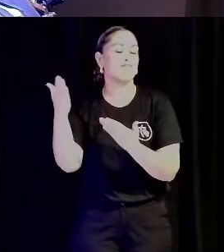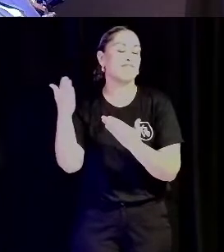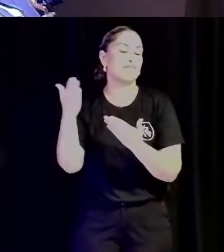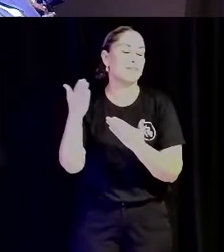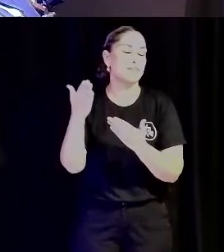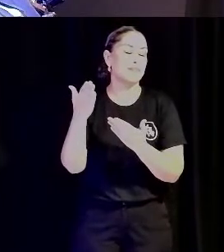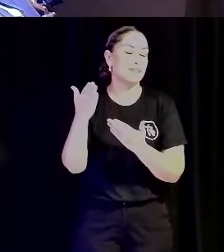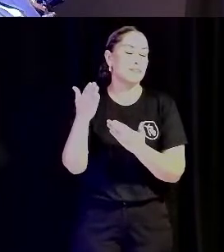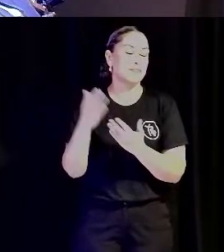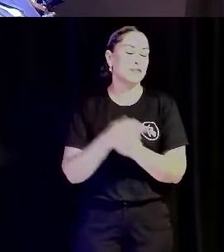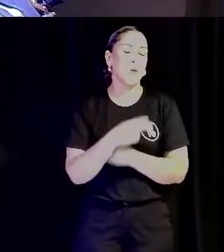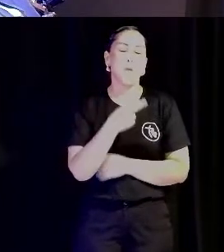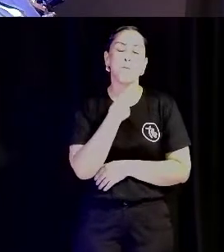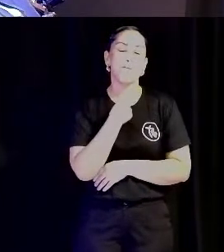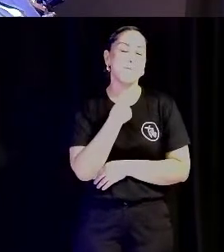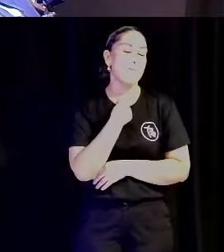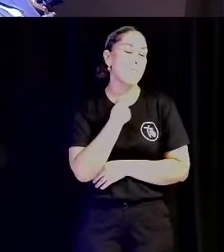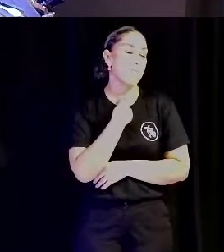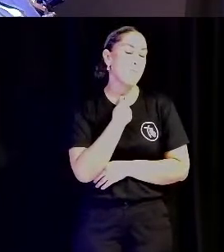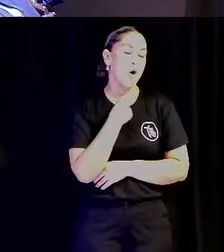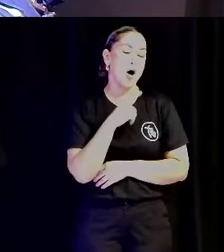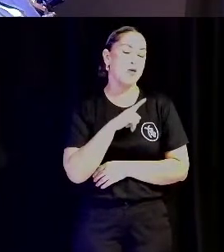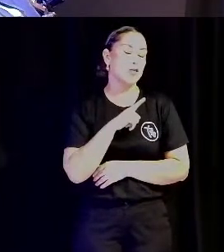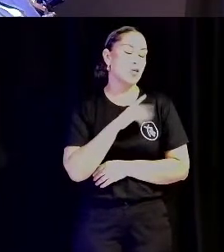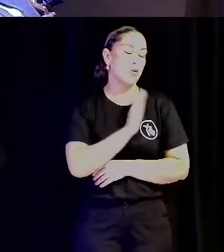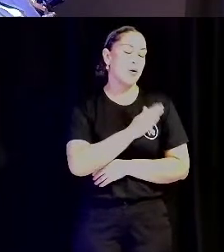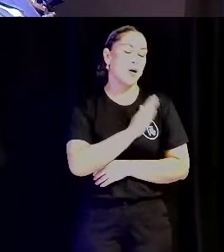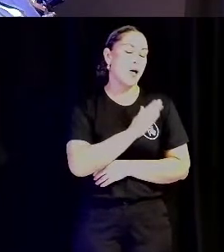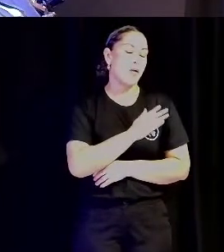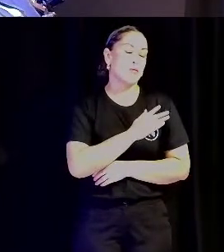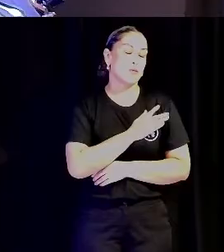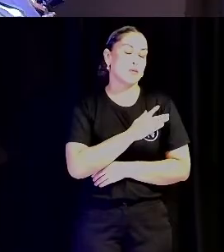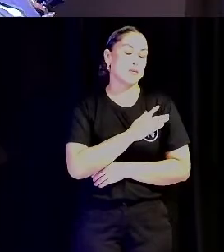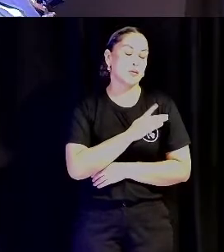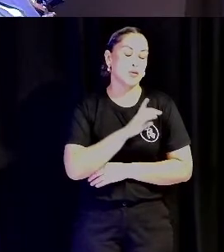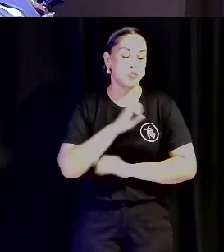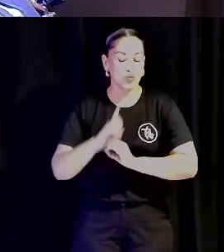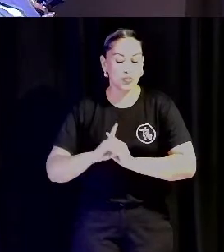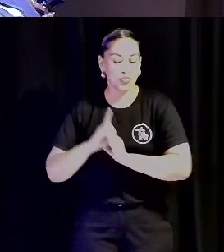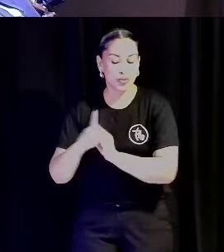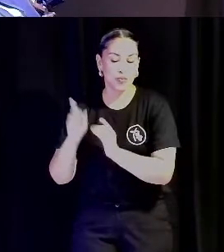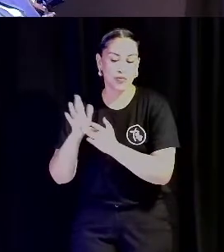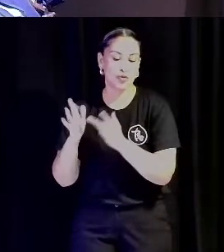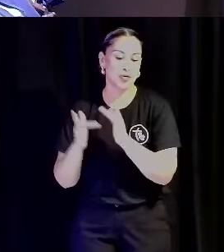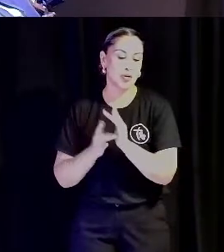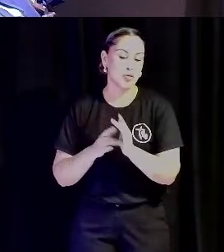Não pode haver no coração de um discípulo de Jesus a ingratidão.